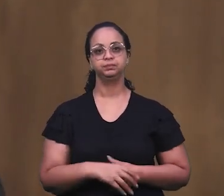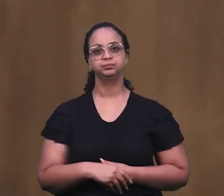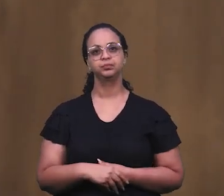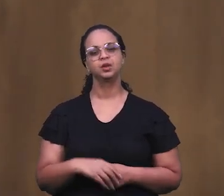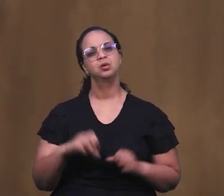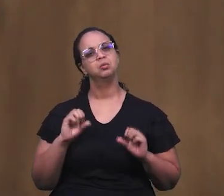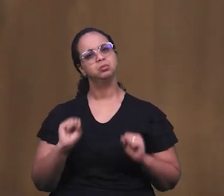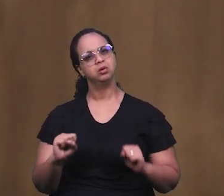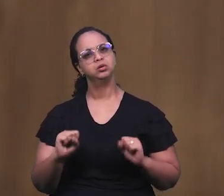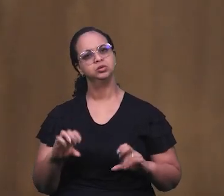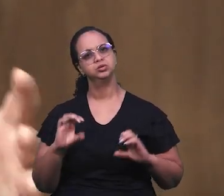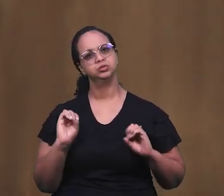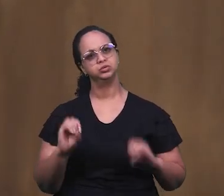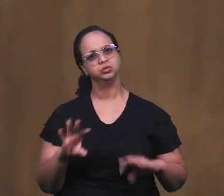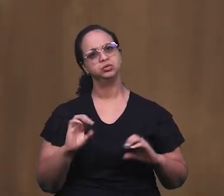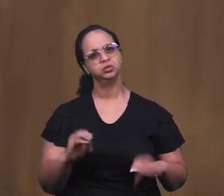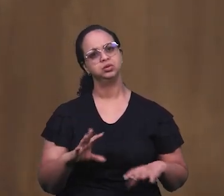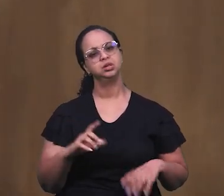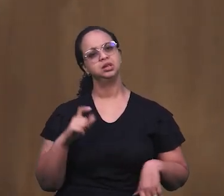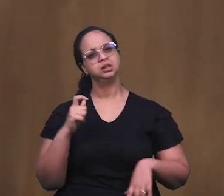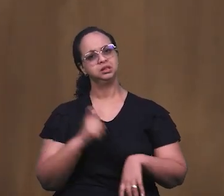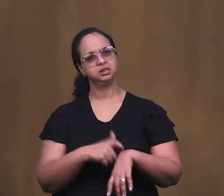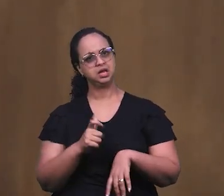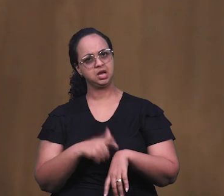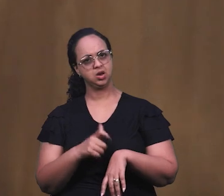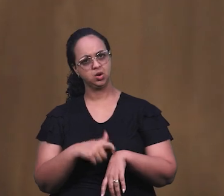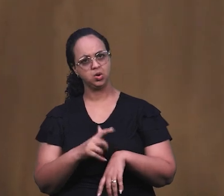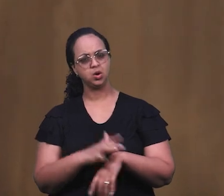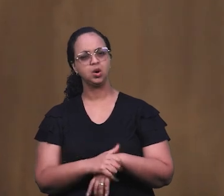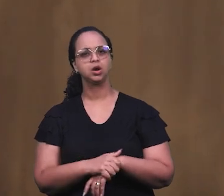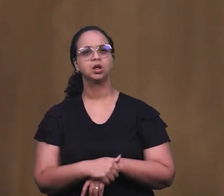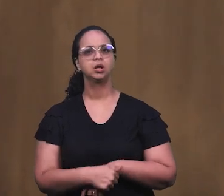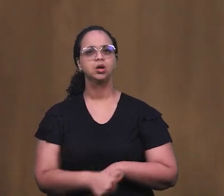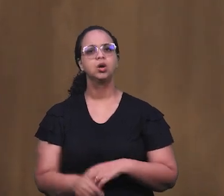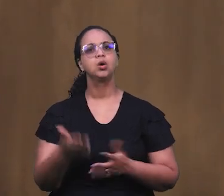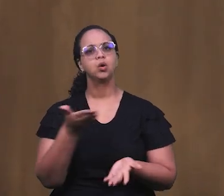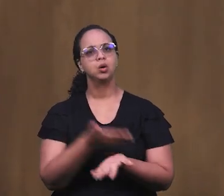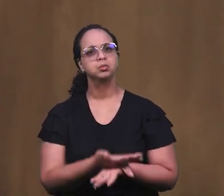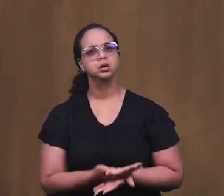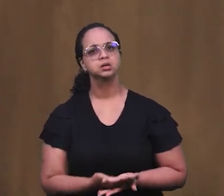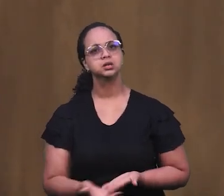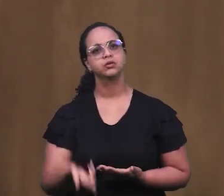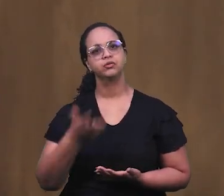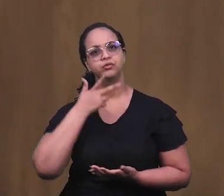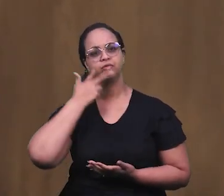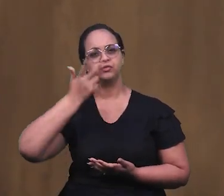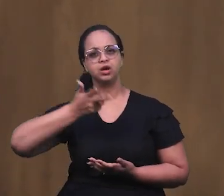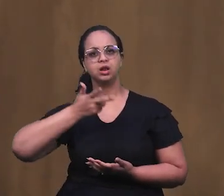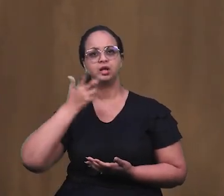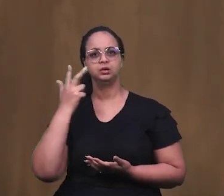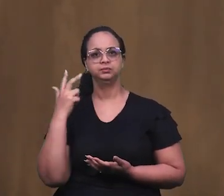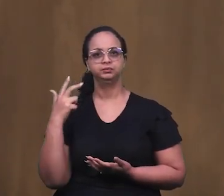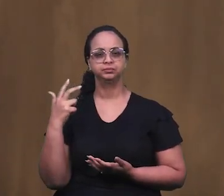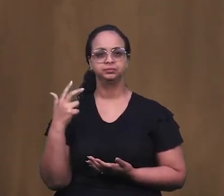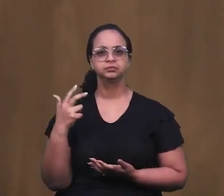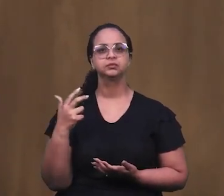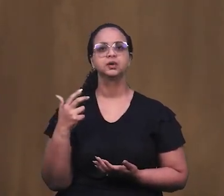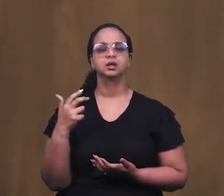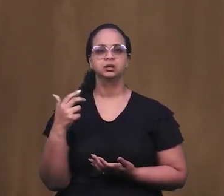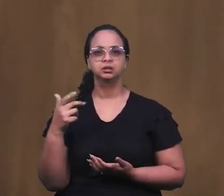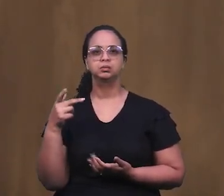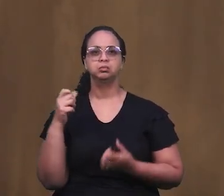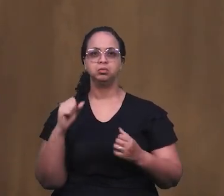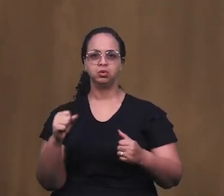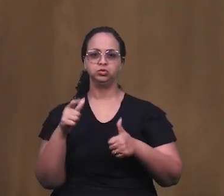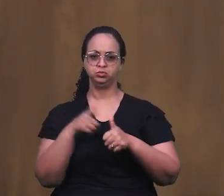até orientar o surdo cego. Olha, na hora que a gente for começar, for falar sobre o batismo, você pode até mesmo usar os seus